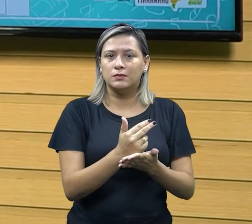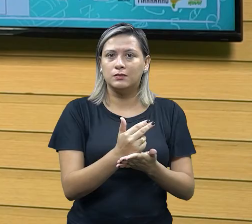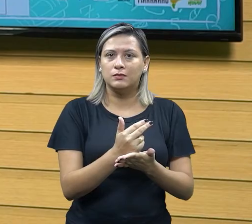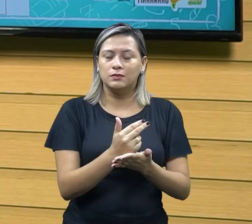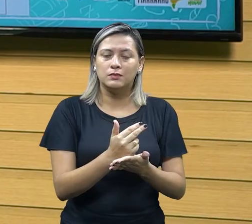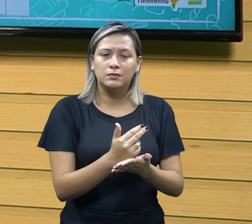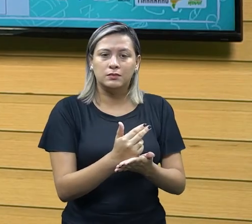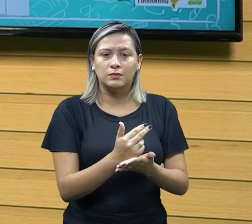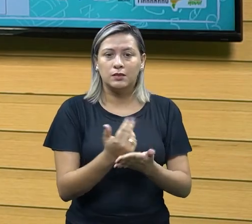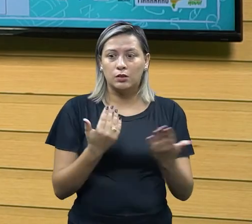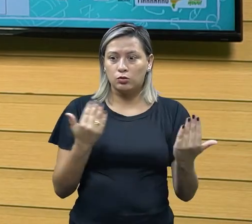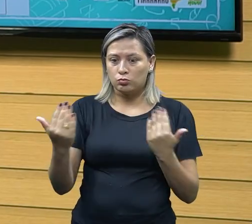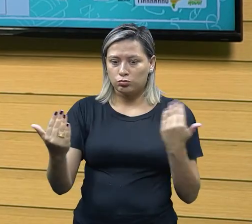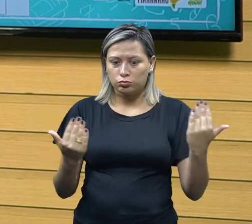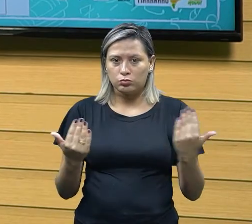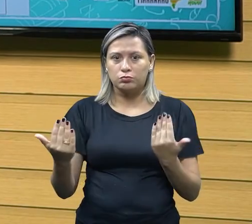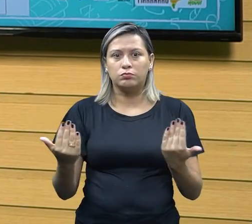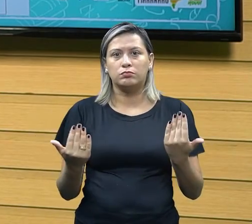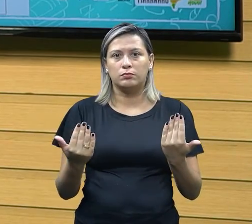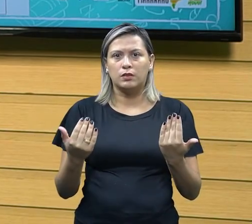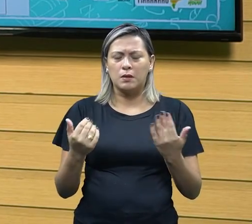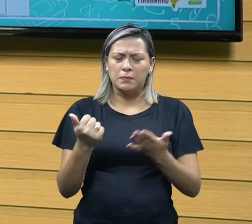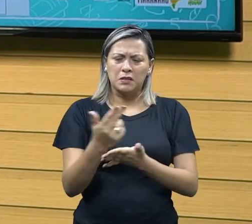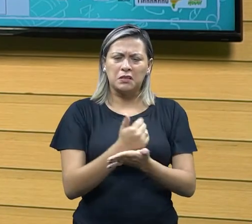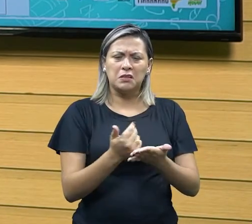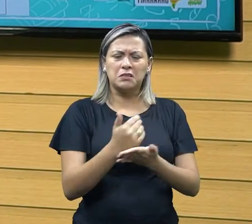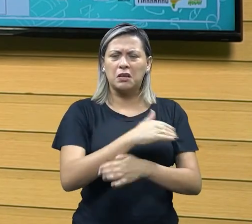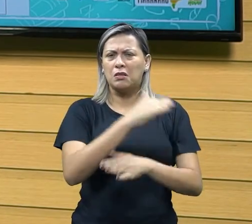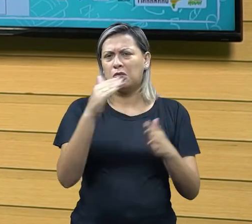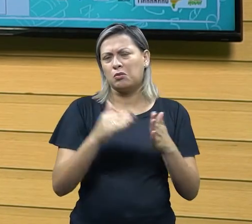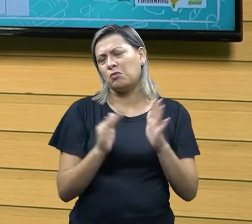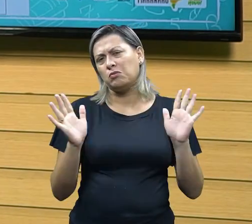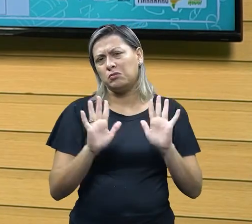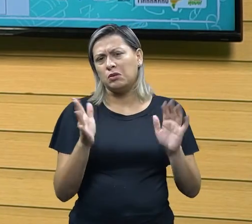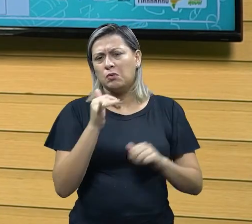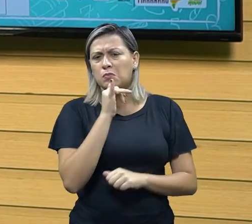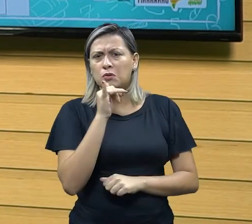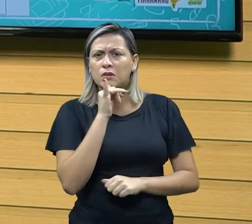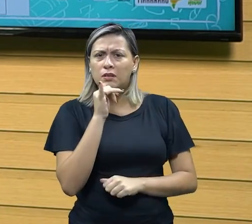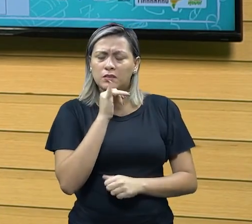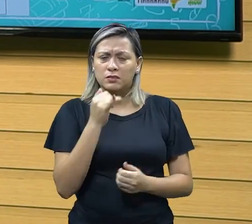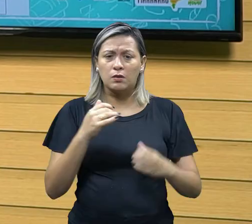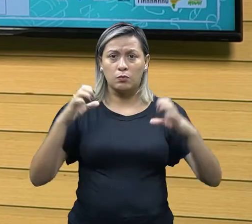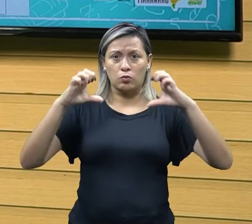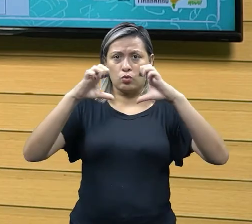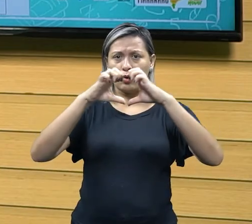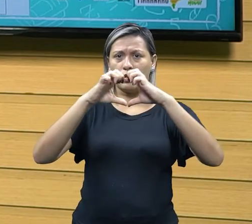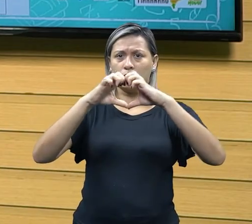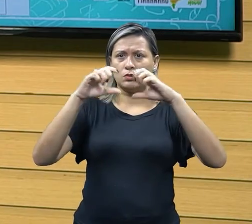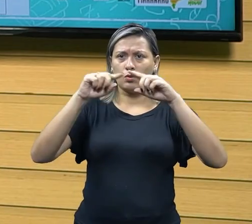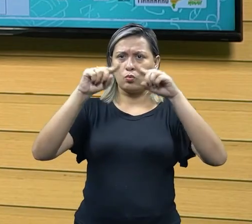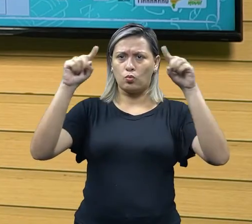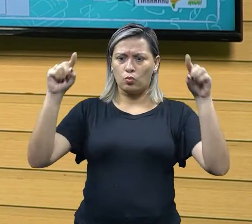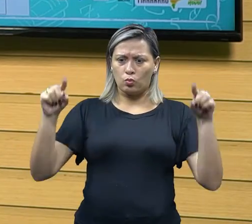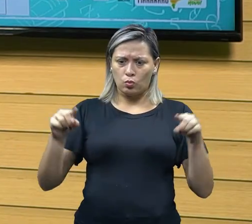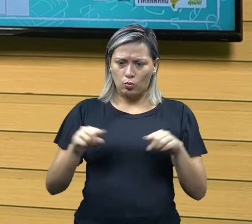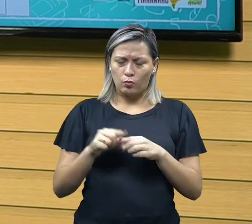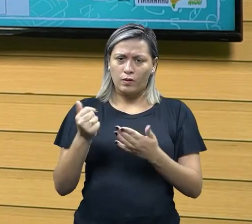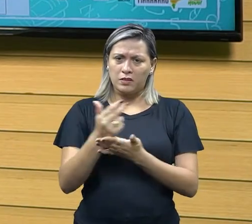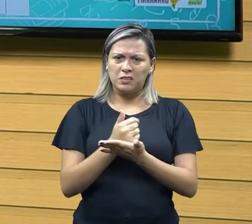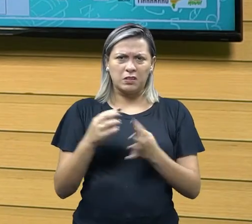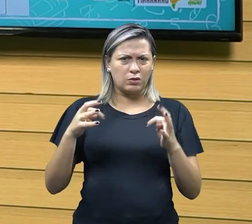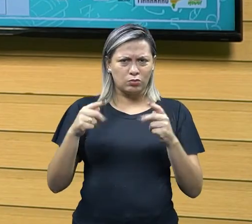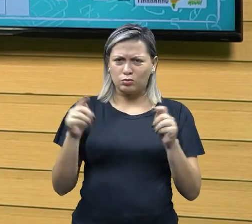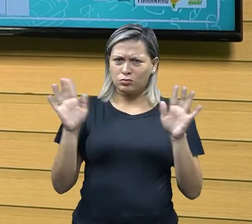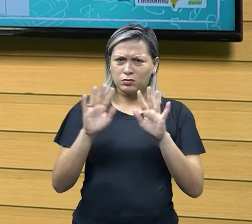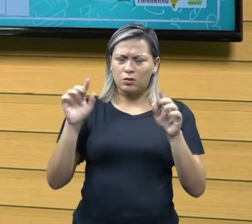Os desenhos que são simétricos, você não precisa desenhar todo ele. Imagina, por exemplo, um coração, você não precisa desenhar